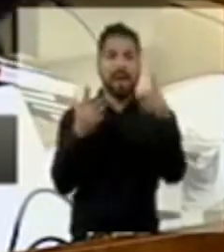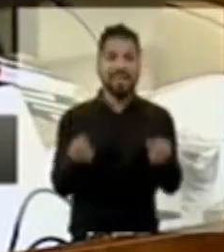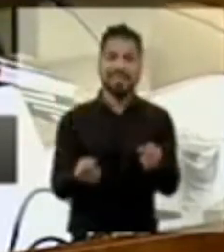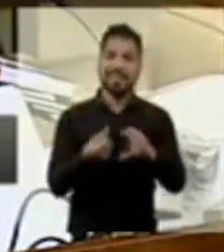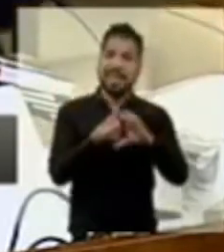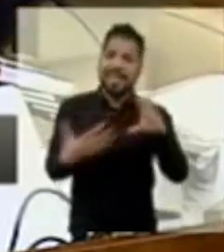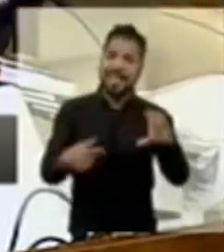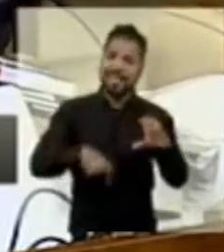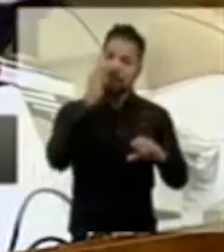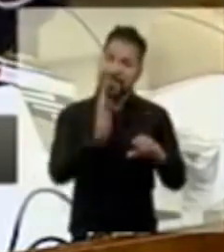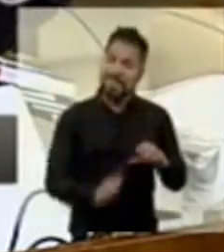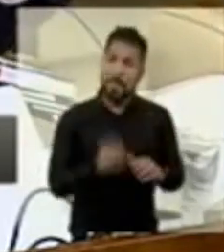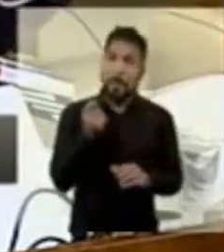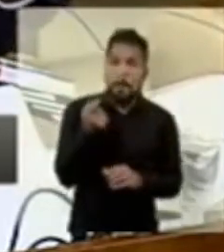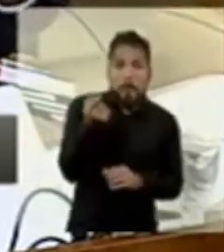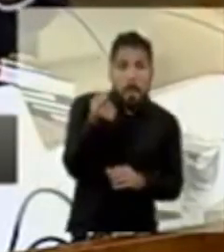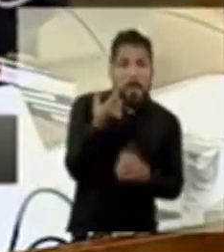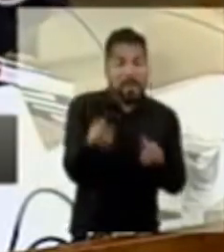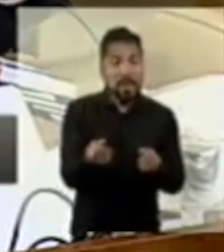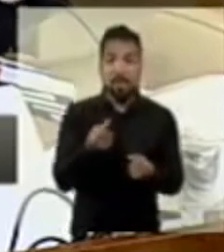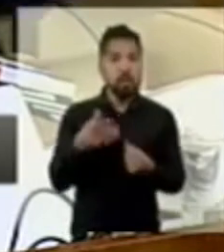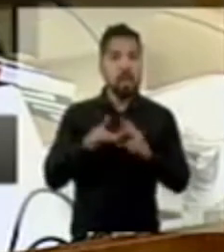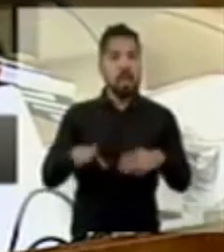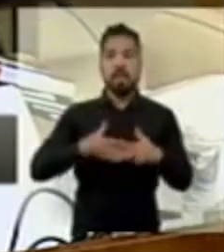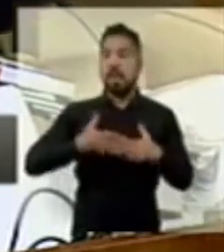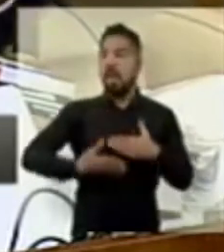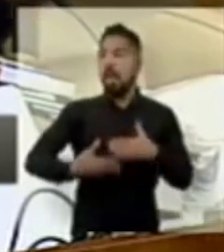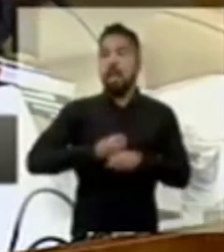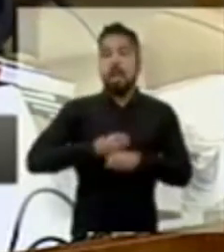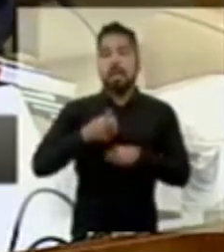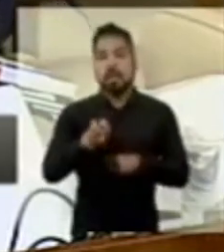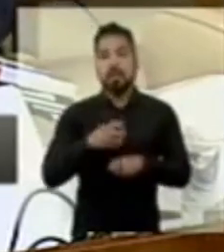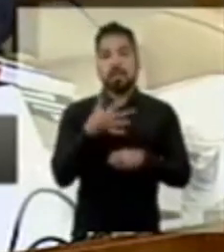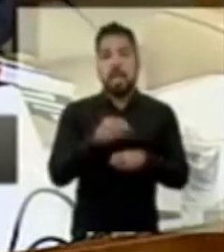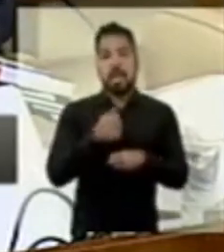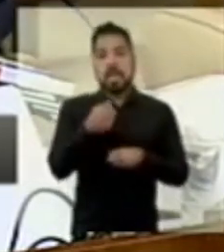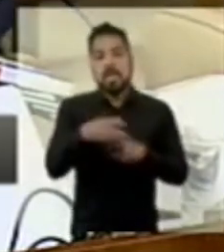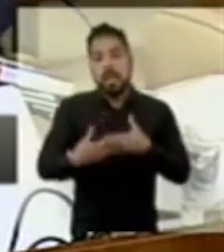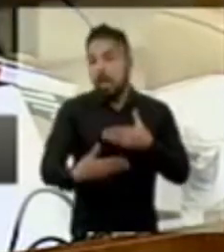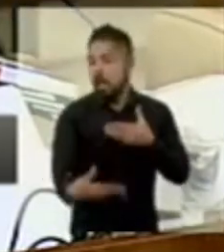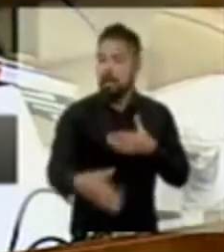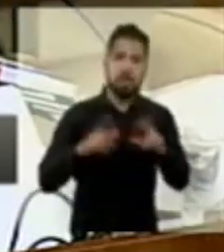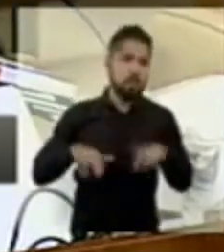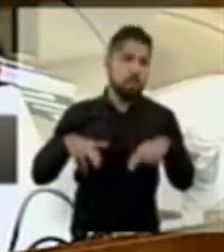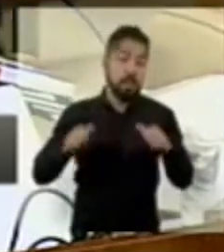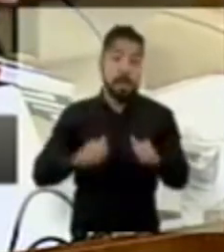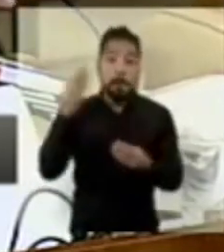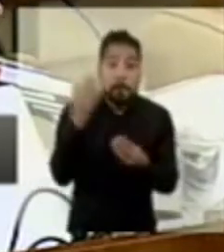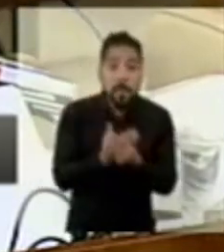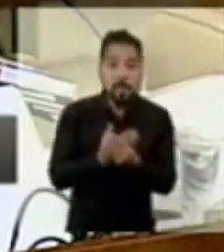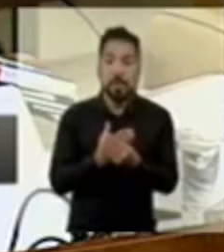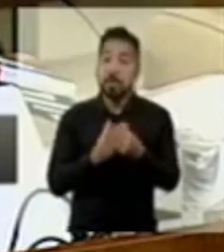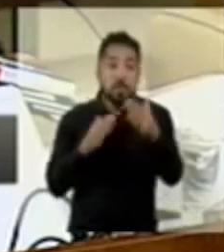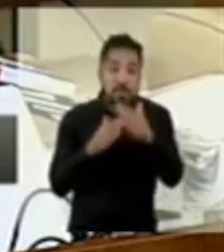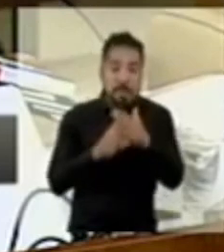e os poucos que adota não deixa o processo levará cinco 10 15 anos o processo tem que levar seis